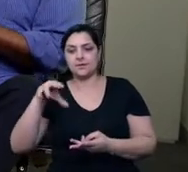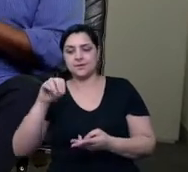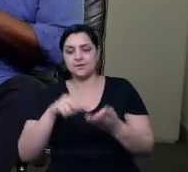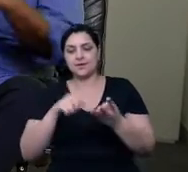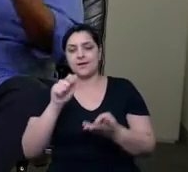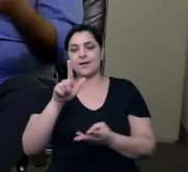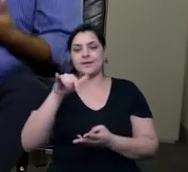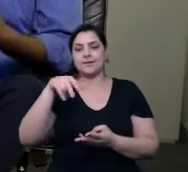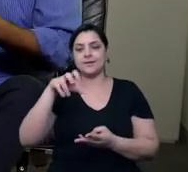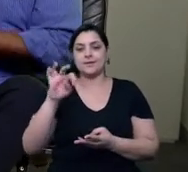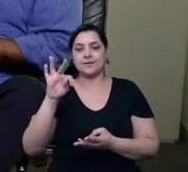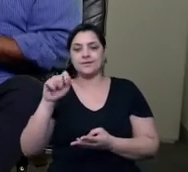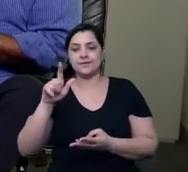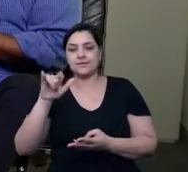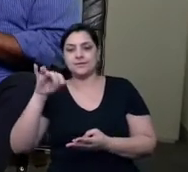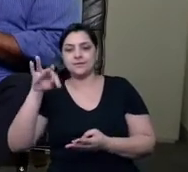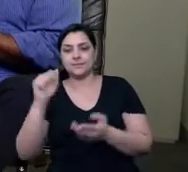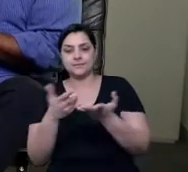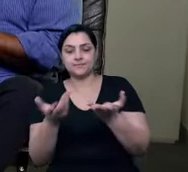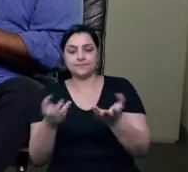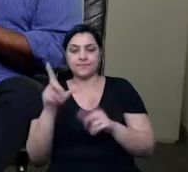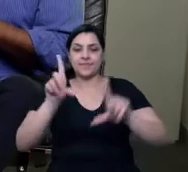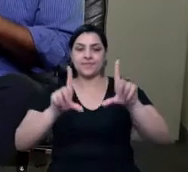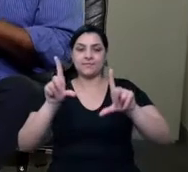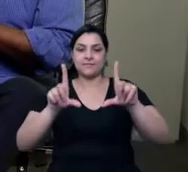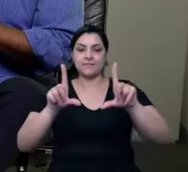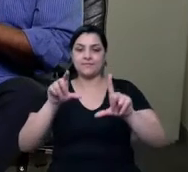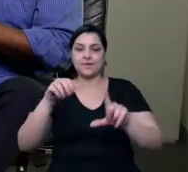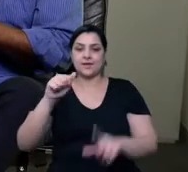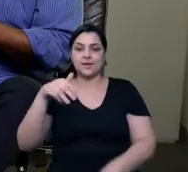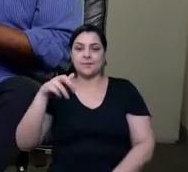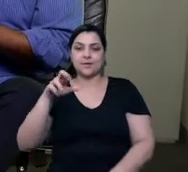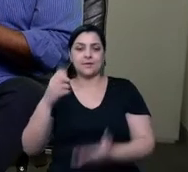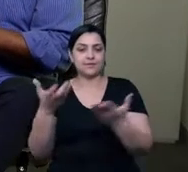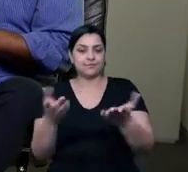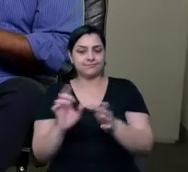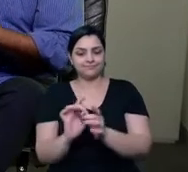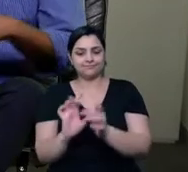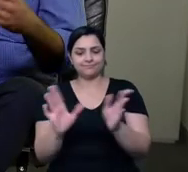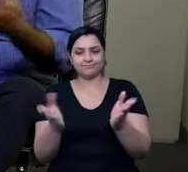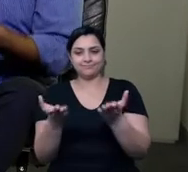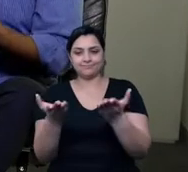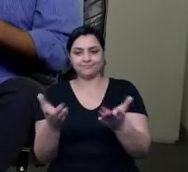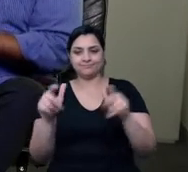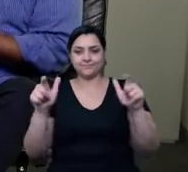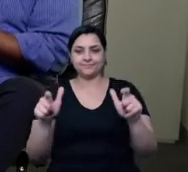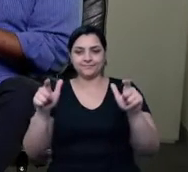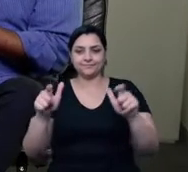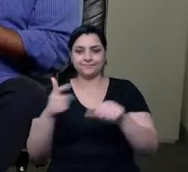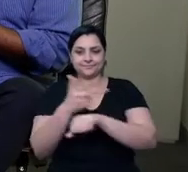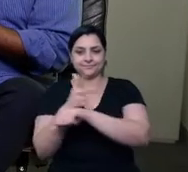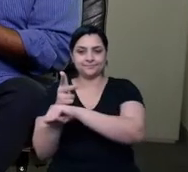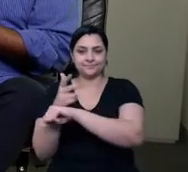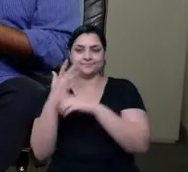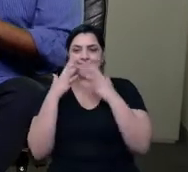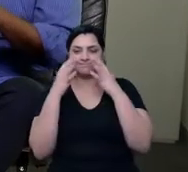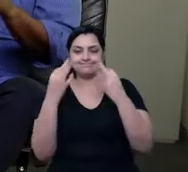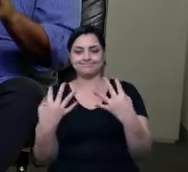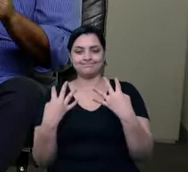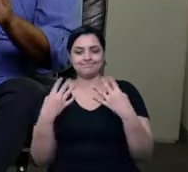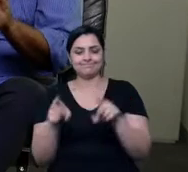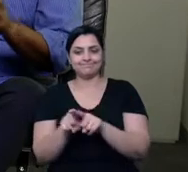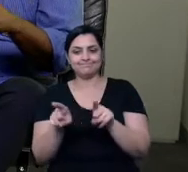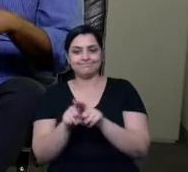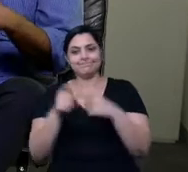receberam. Agradeço a TV Câmara, que gentilmente cedeu o espaço e tão atenciosos com a gente. E quero